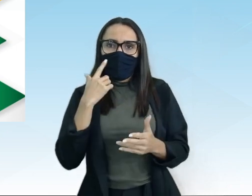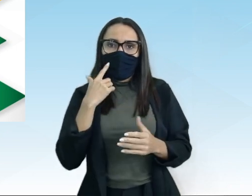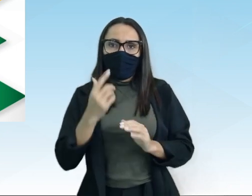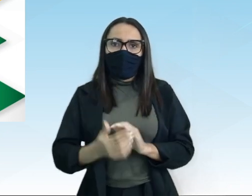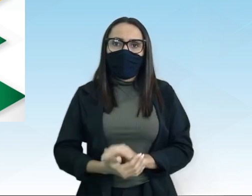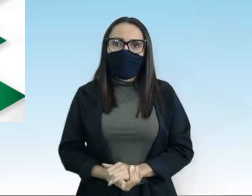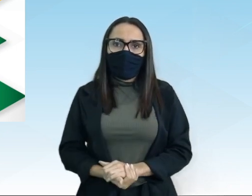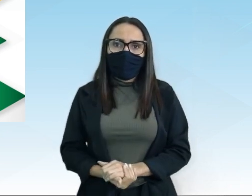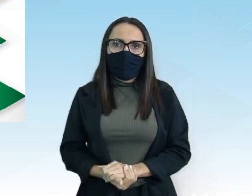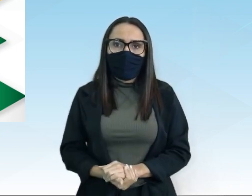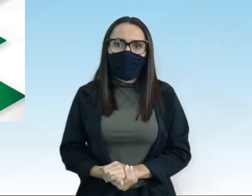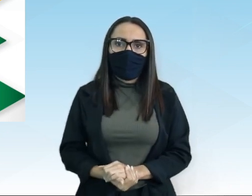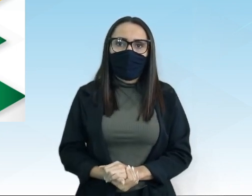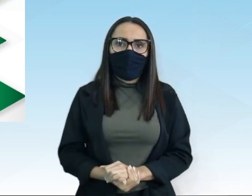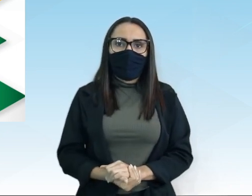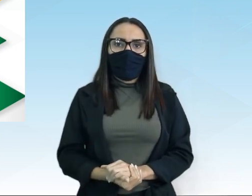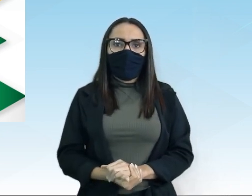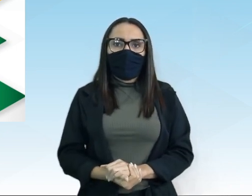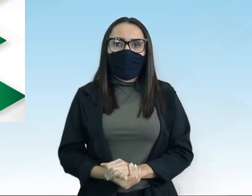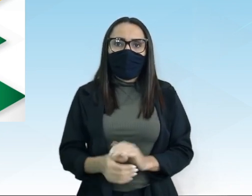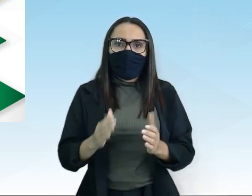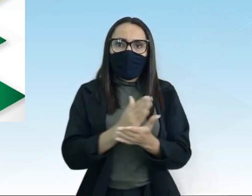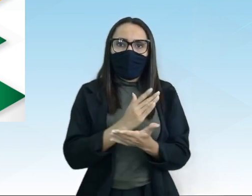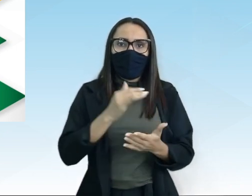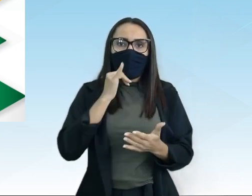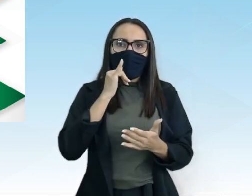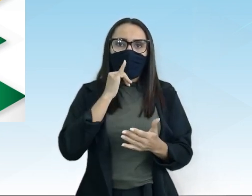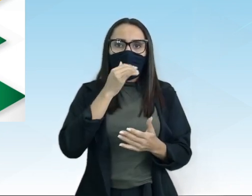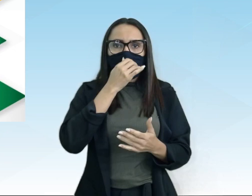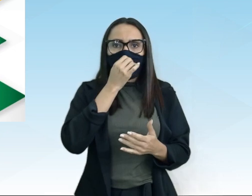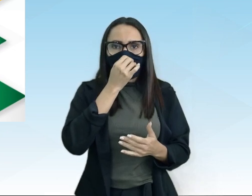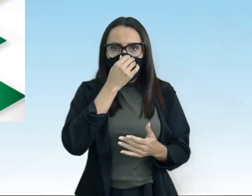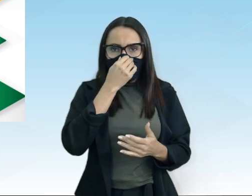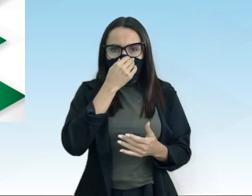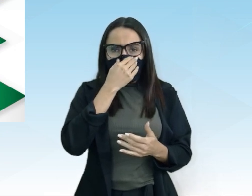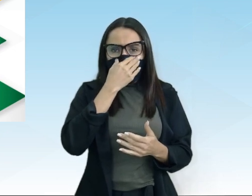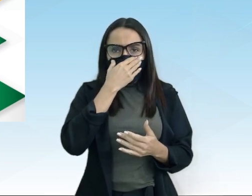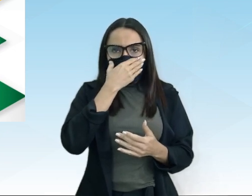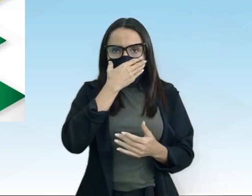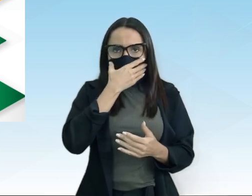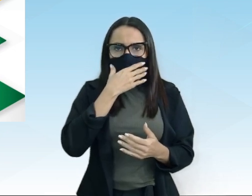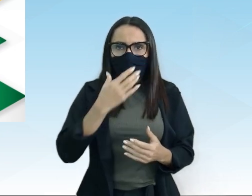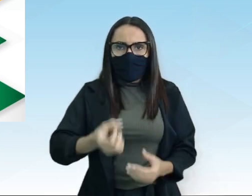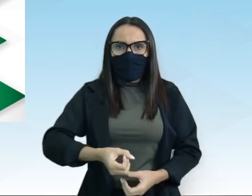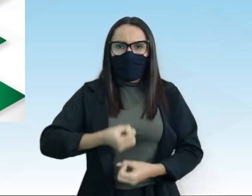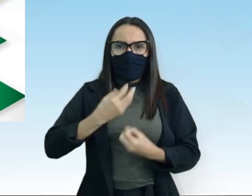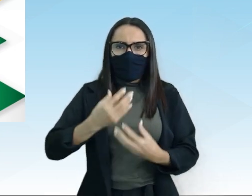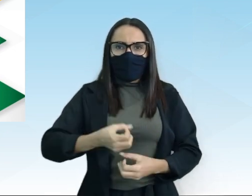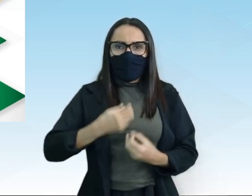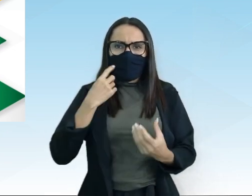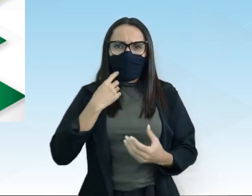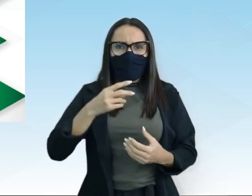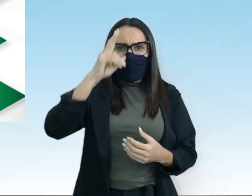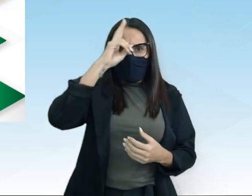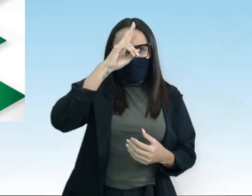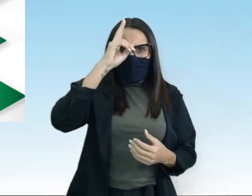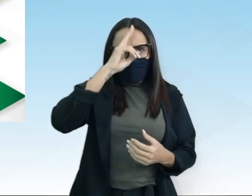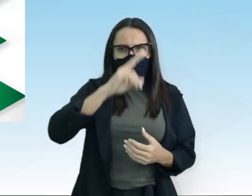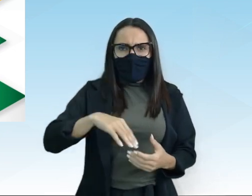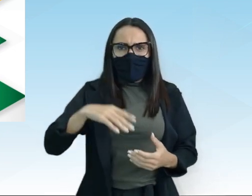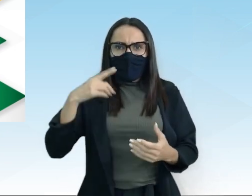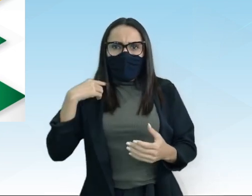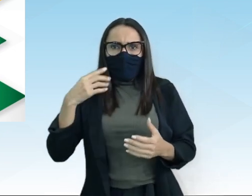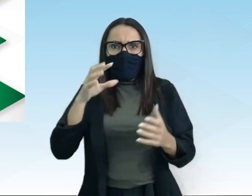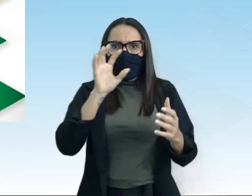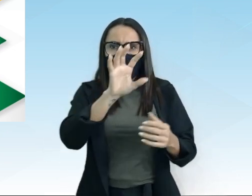daquela região. Como há aqui alguns exemplos embaixo. Vejam só, são expressões que lembram justamente